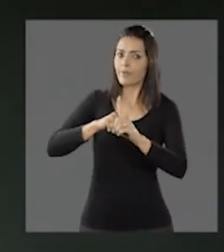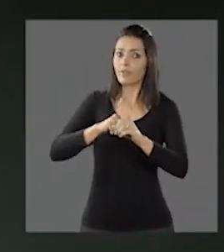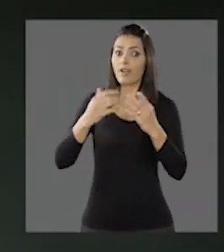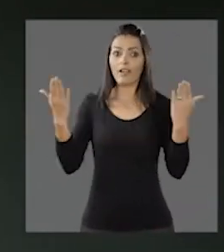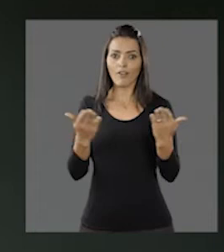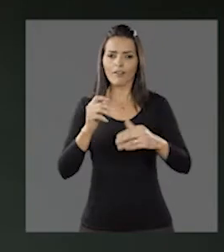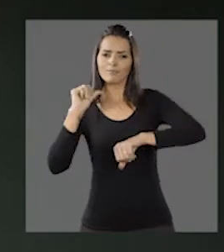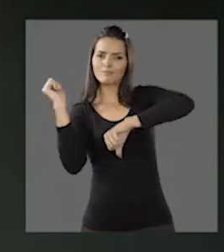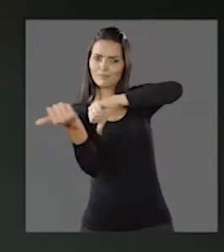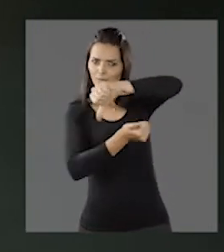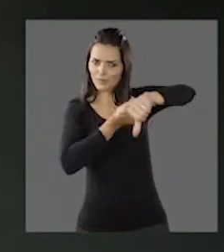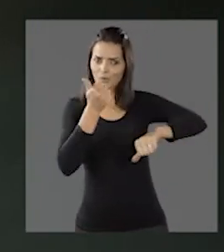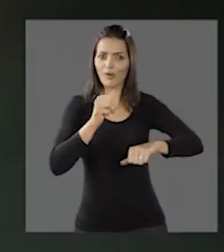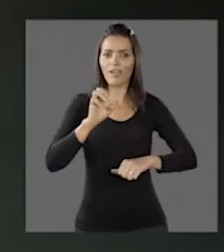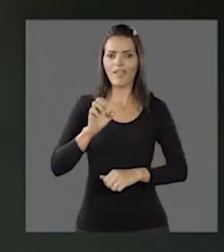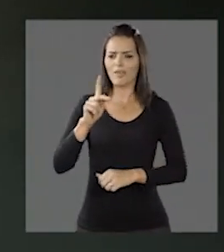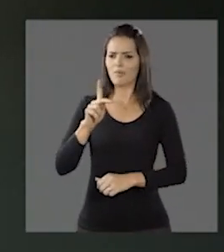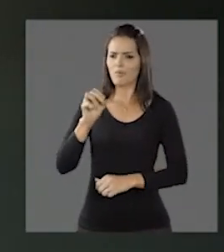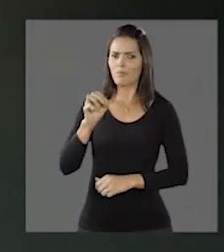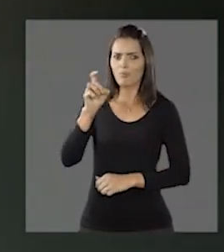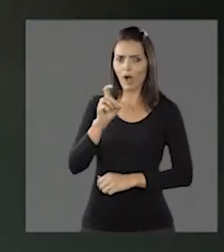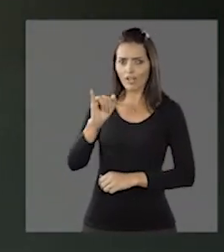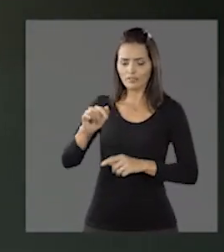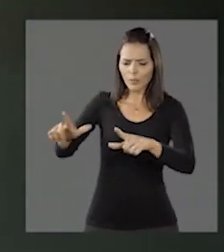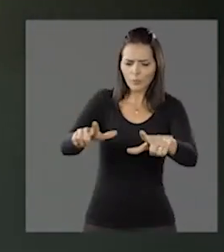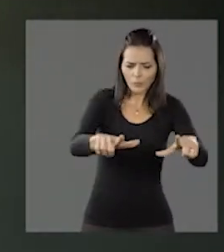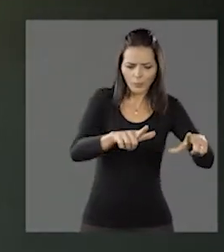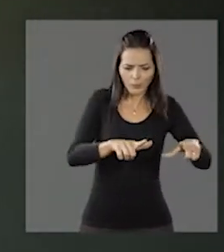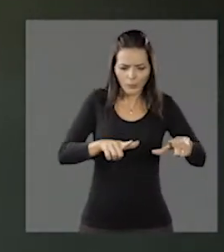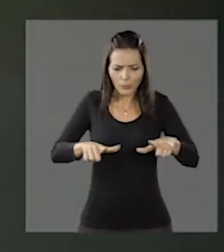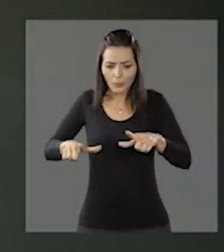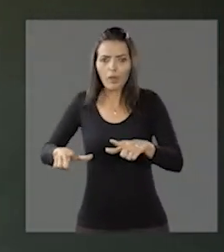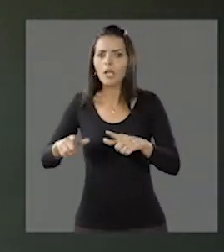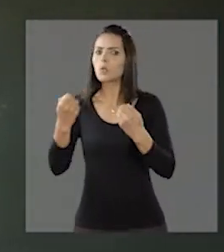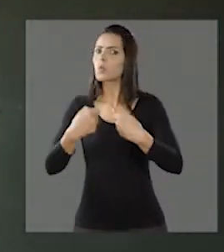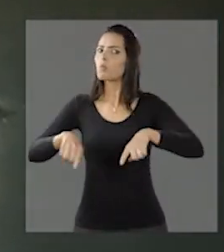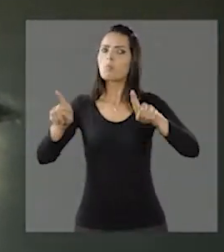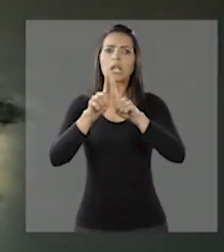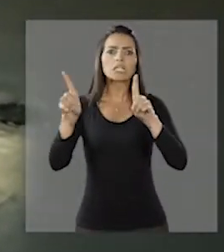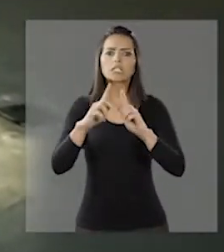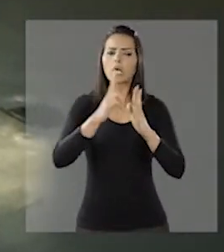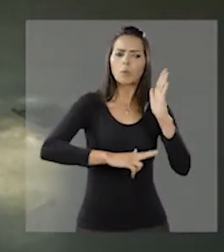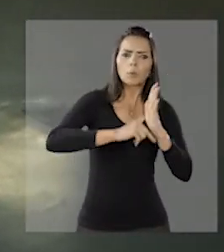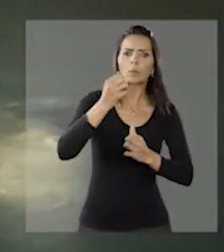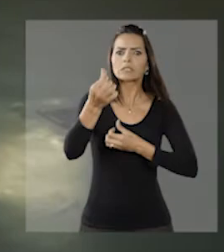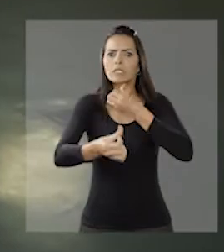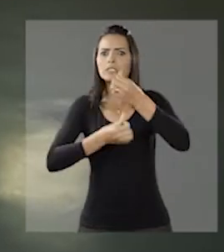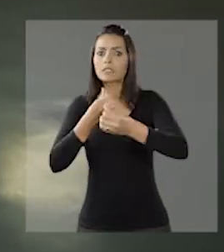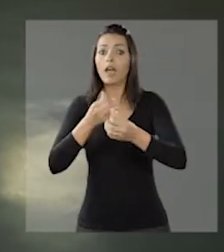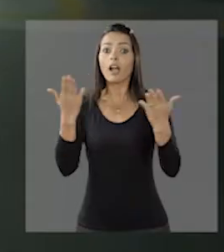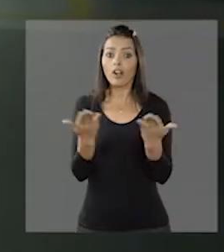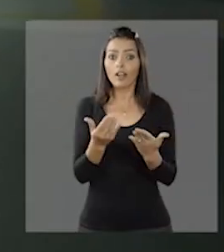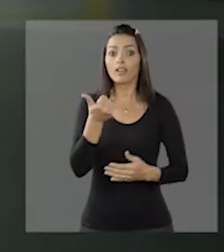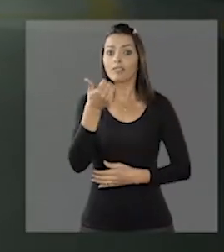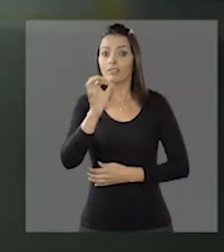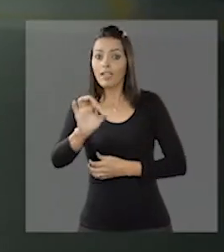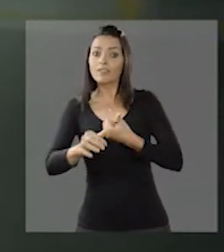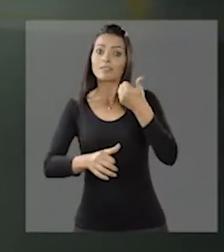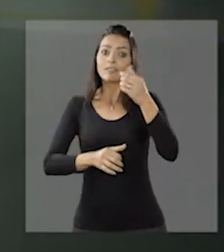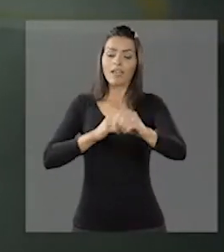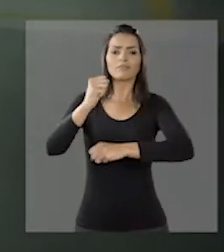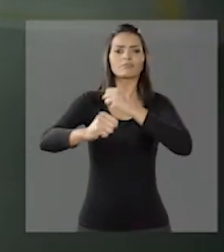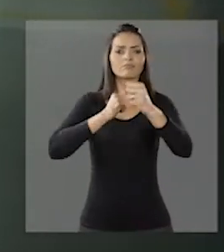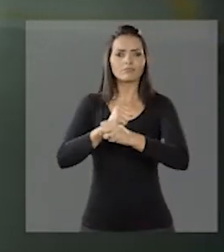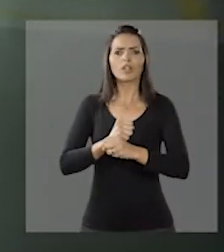Hoje, após a aplicação do epóxi, um porcelanato líquido, essa manutenção será feita a cada 10 anos. Tudo isso